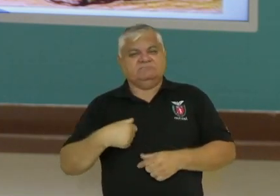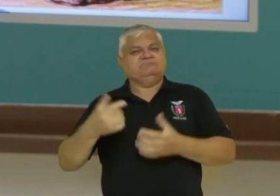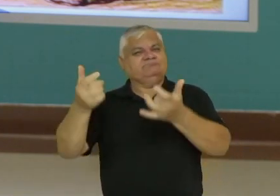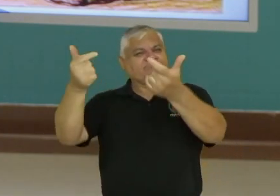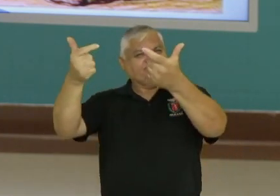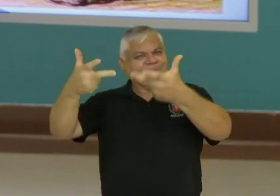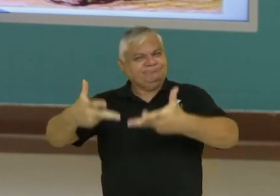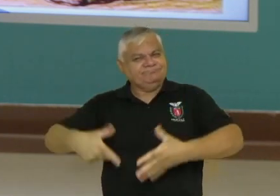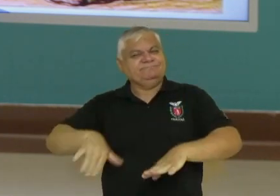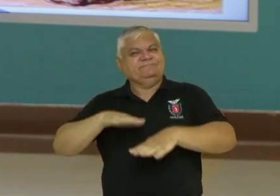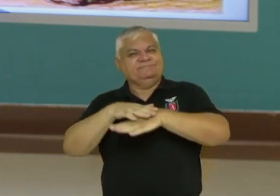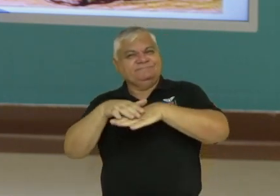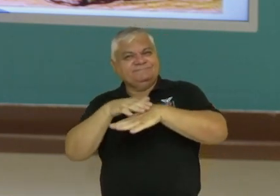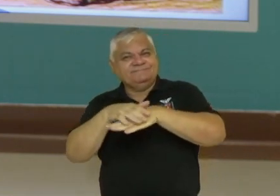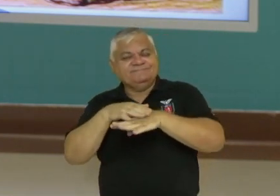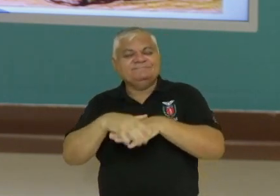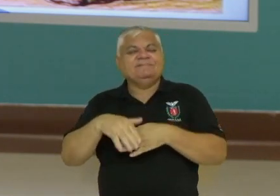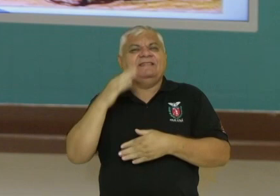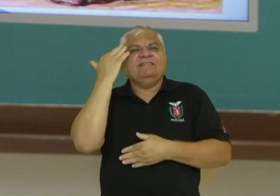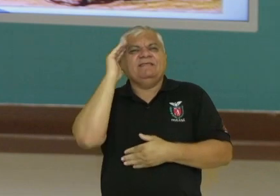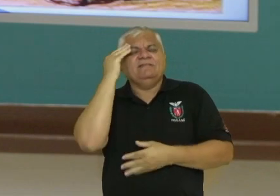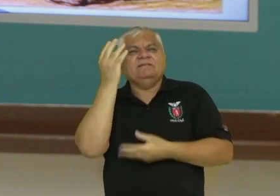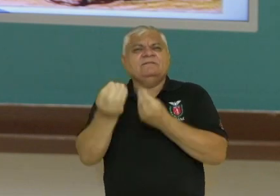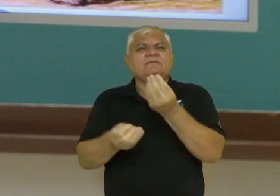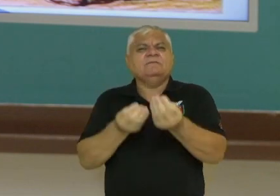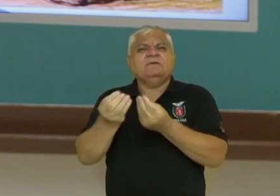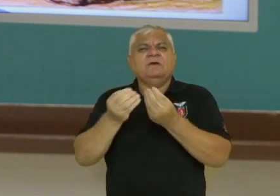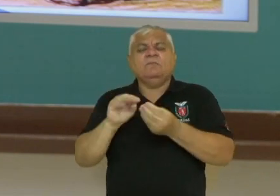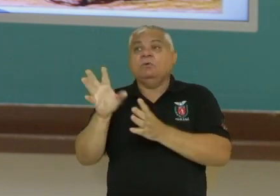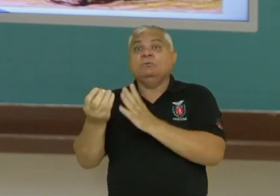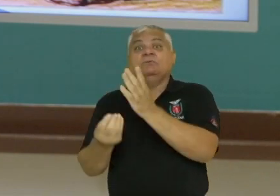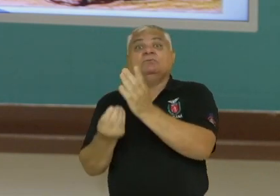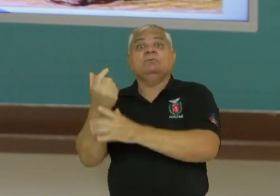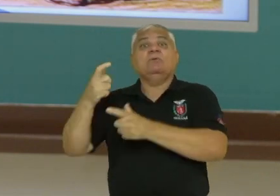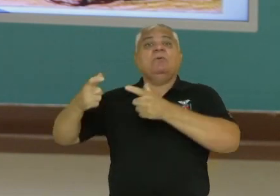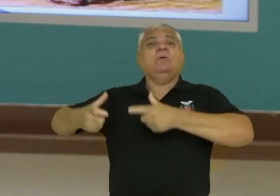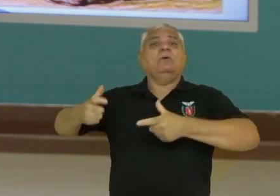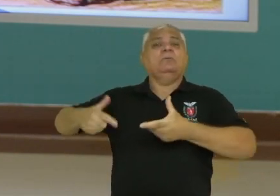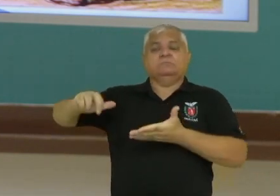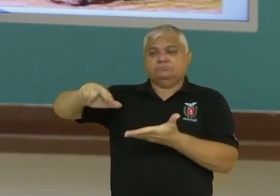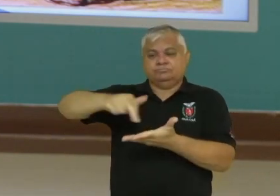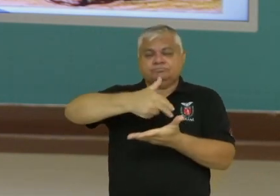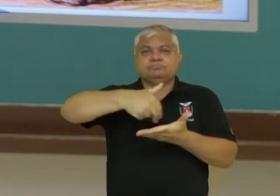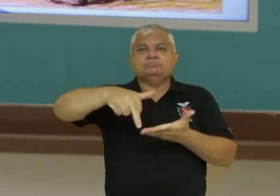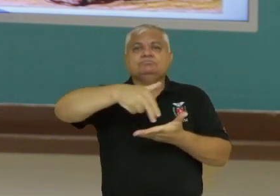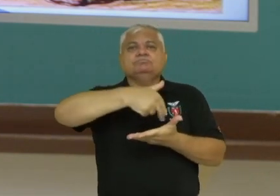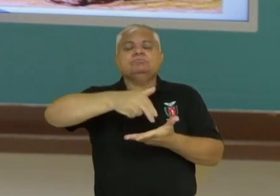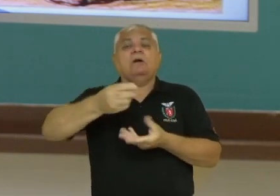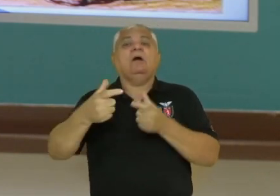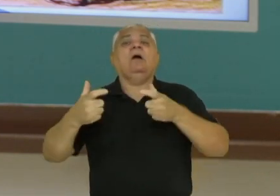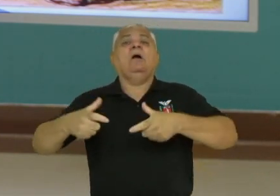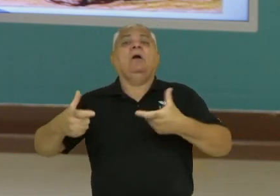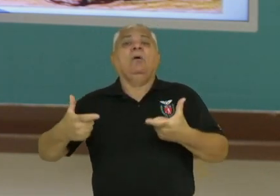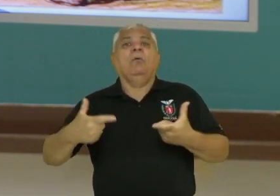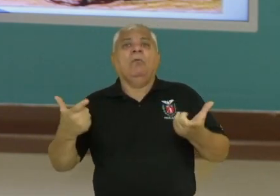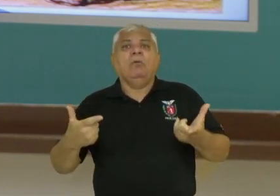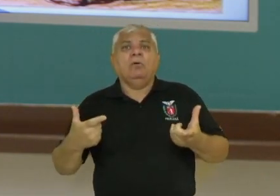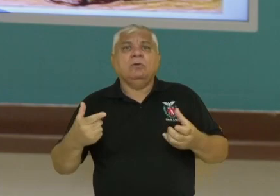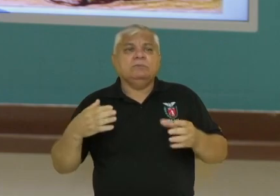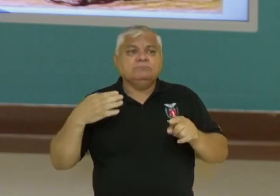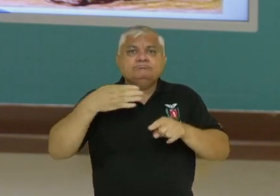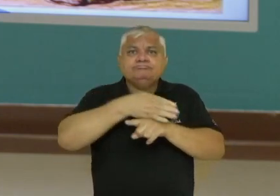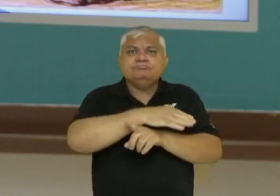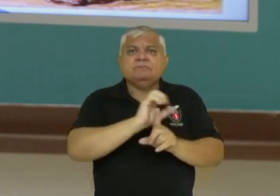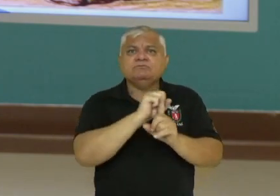conversar hoje, tentar entender um pouquinho a origem dessas danças, como que elas estão inseridas na nossa